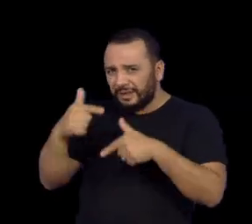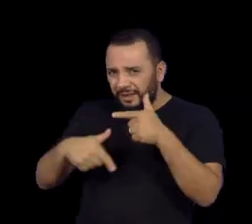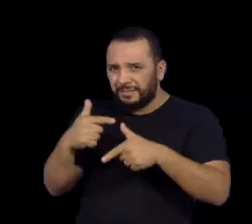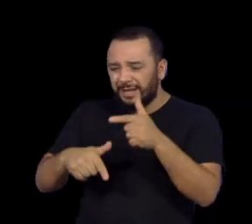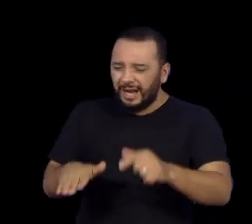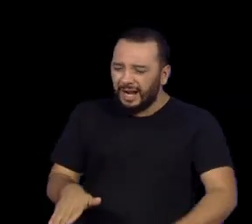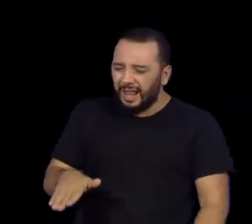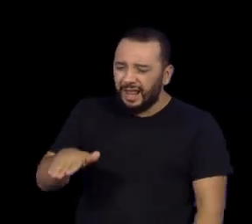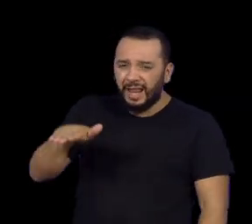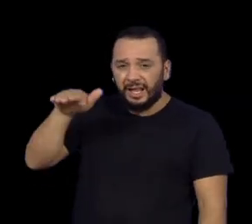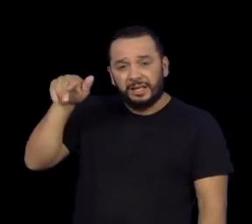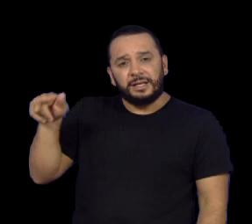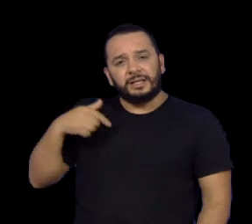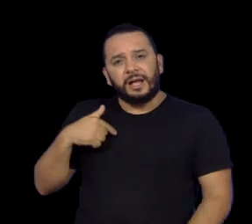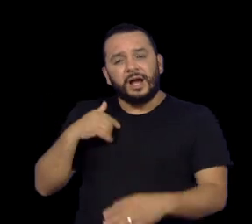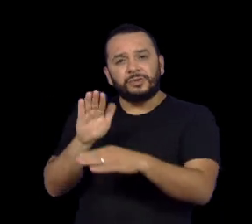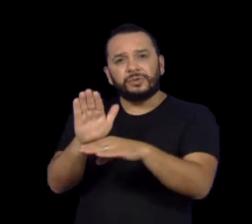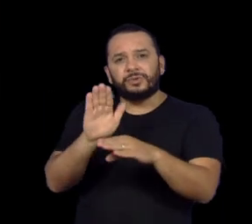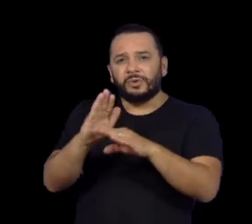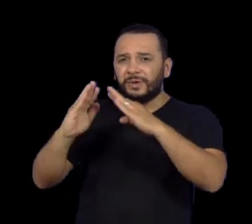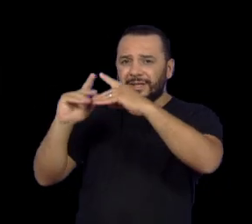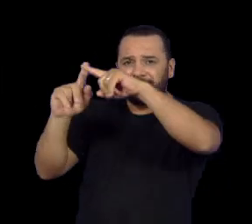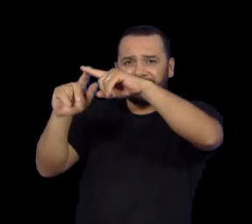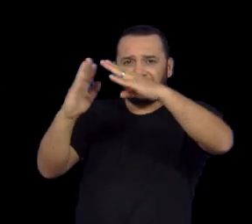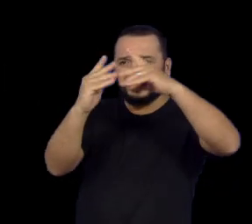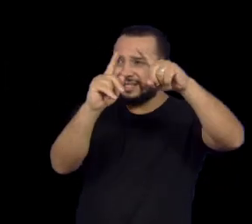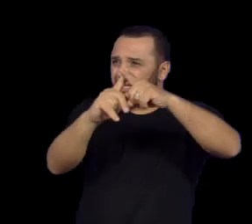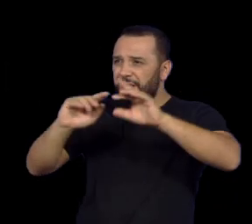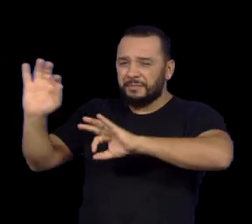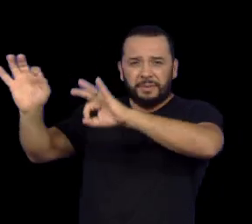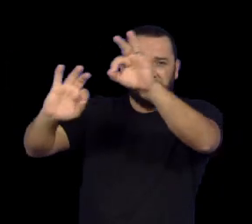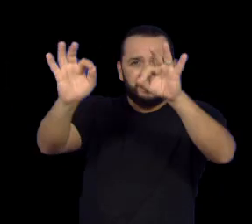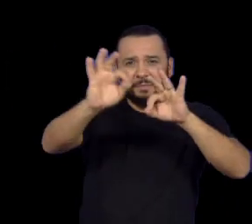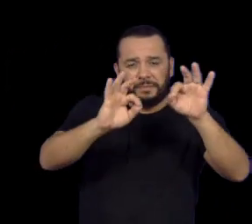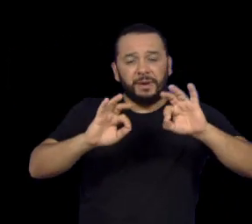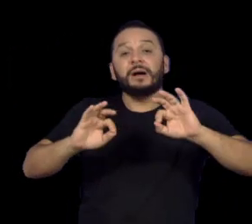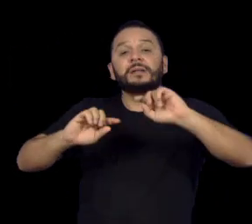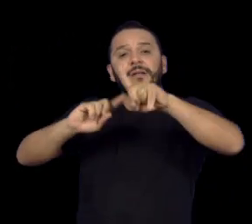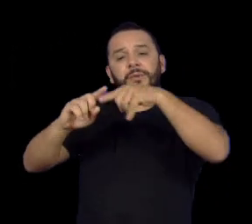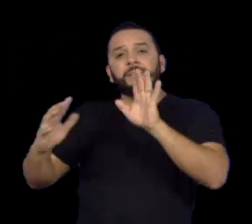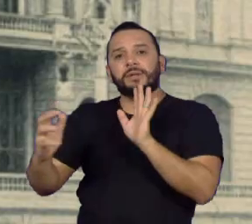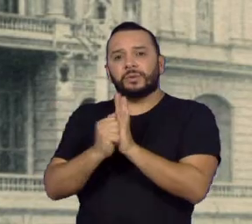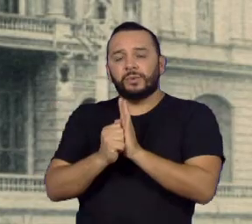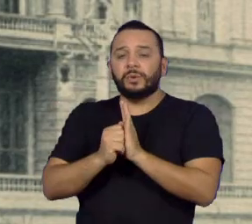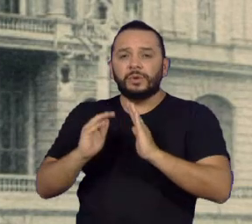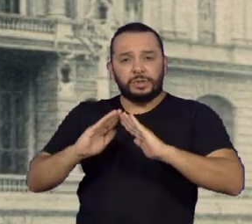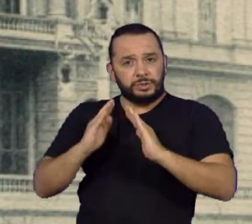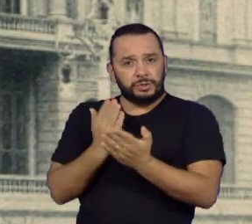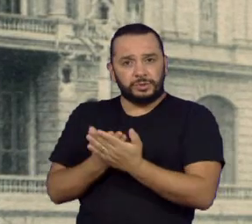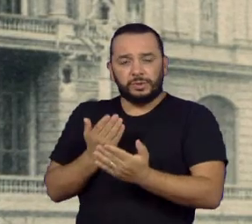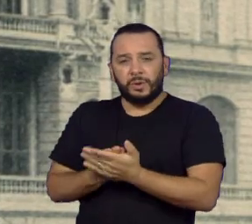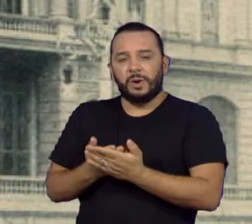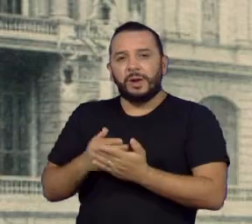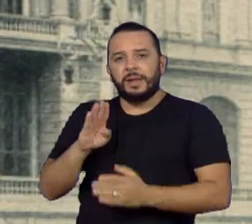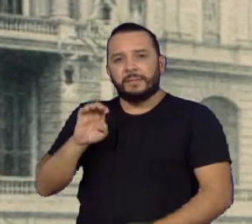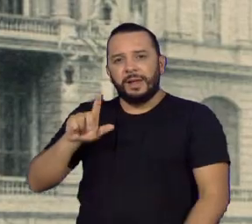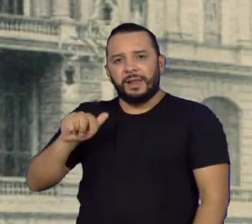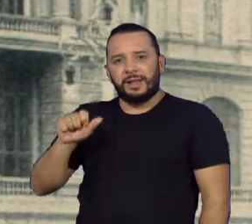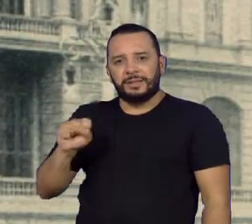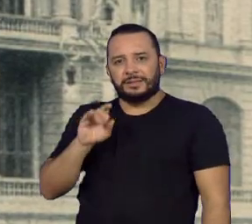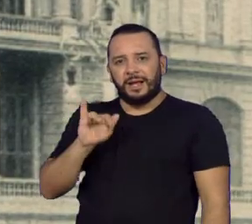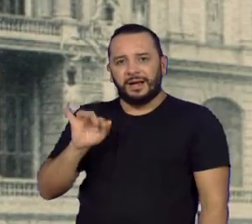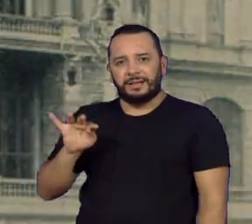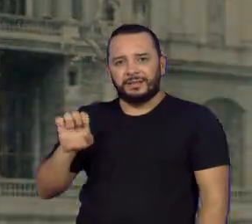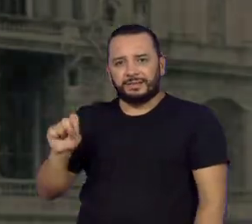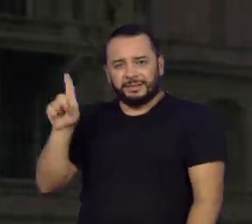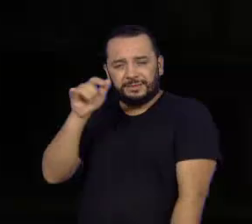Depois de trabalhar como ajudante na restauração de igrejas da sua região, matriculou-se na Escola Nacional de Belas Artes, no Rio de